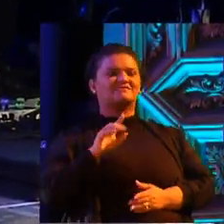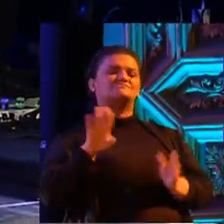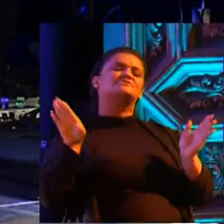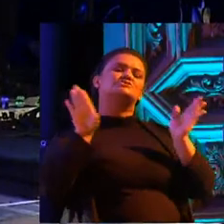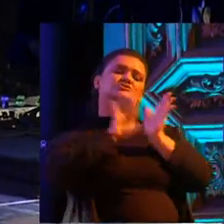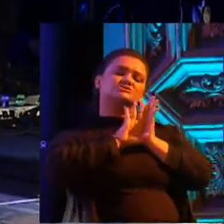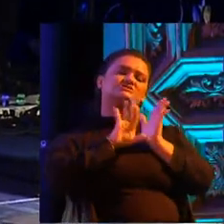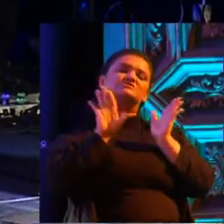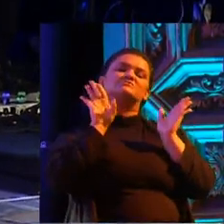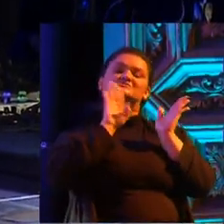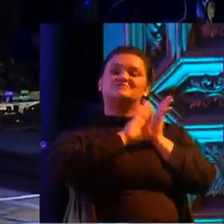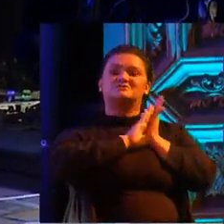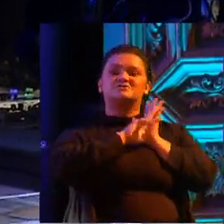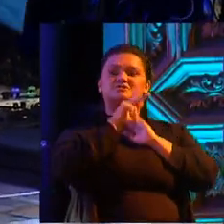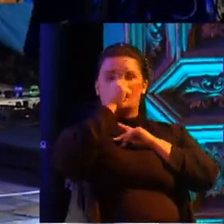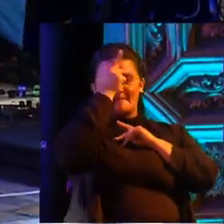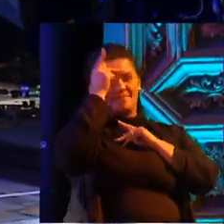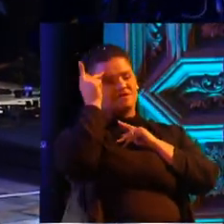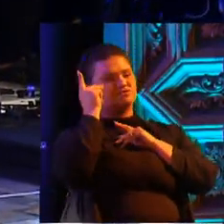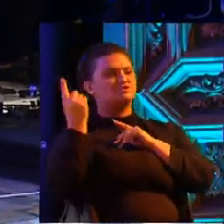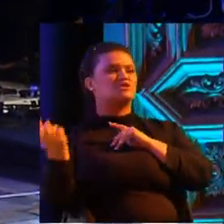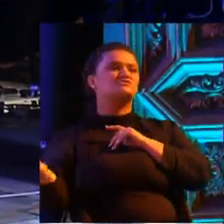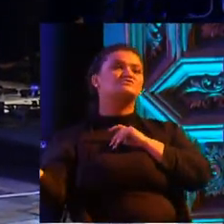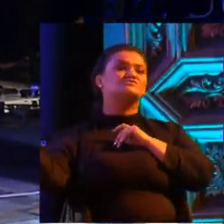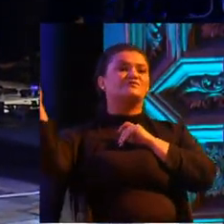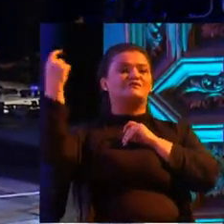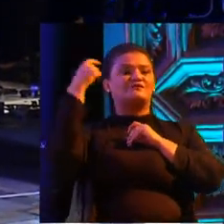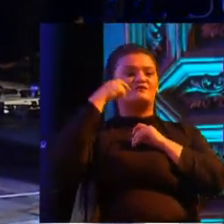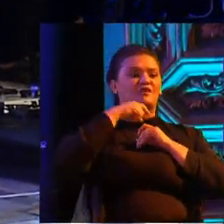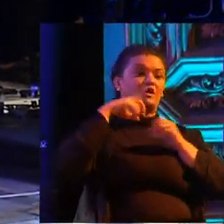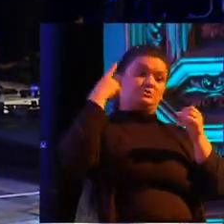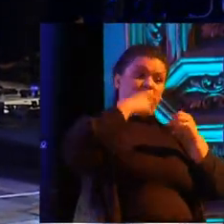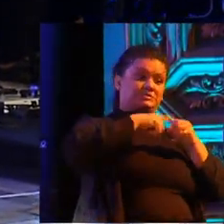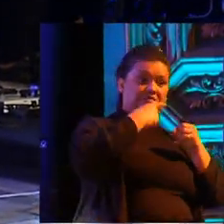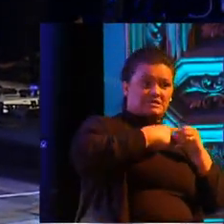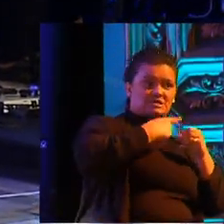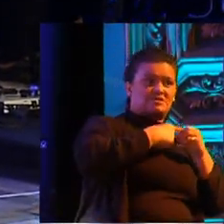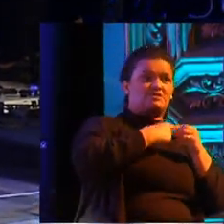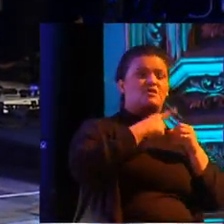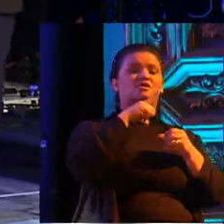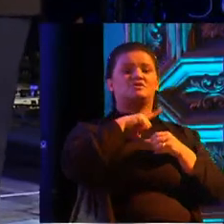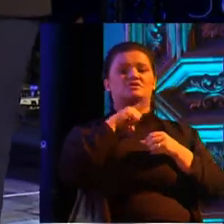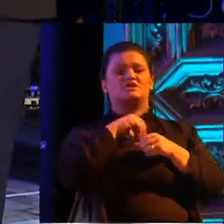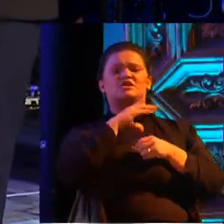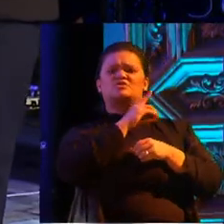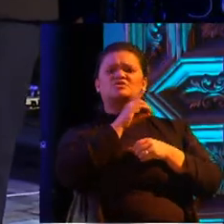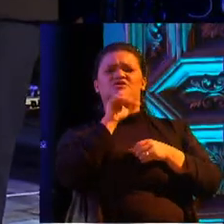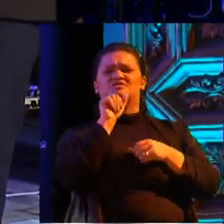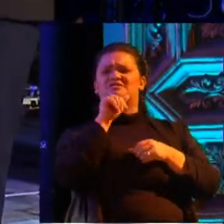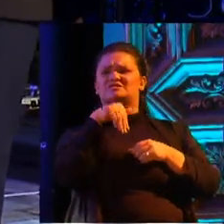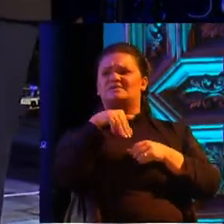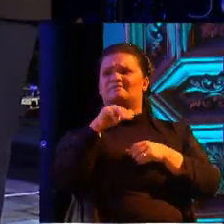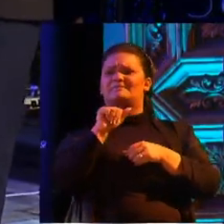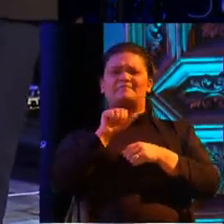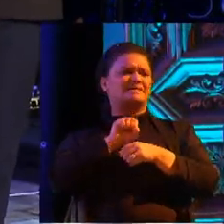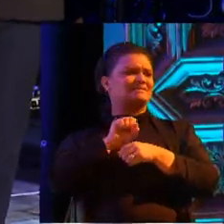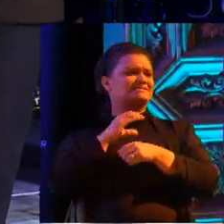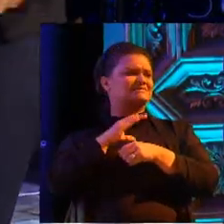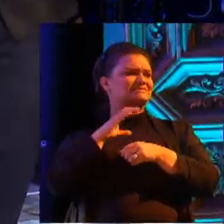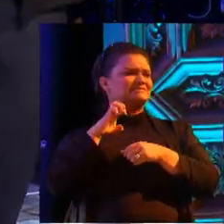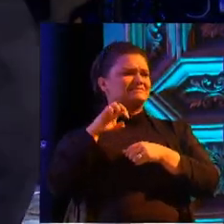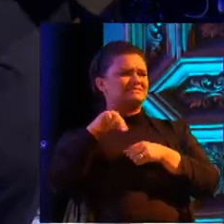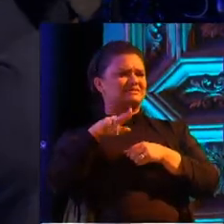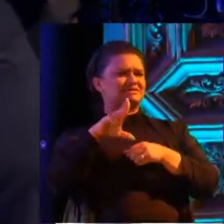chegando pessoas de fora, do nosso interior. Nós temos aí o Damasceno, né? Que, né, que também